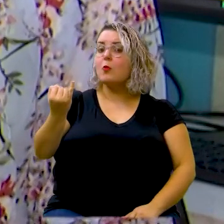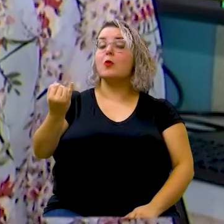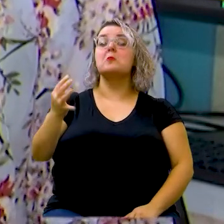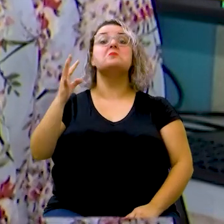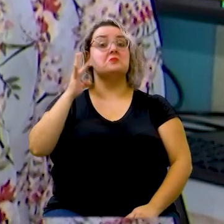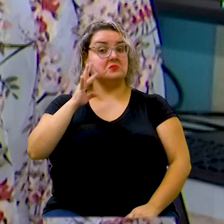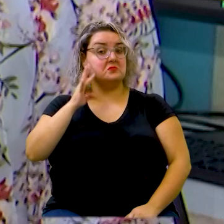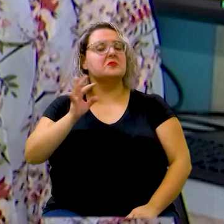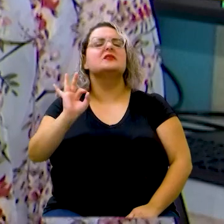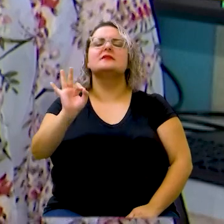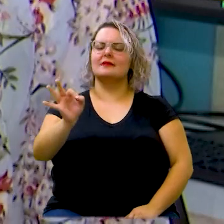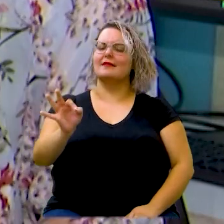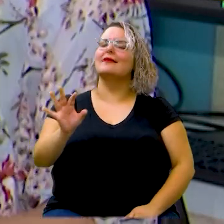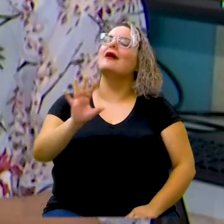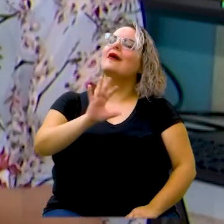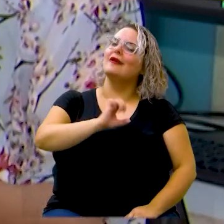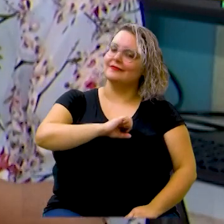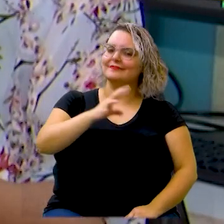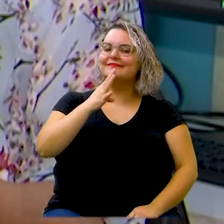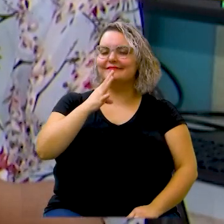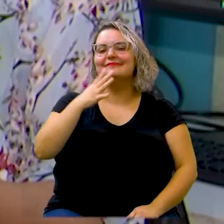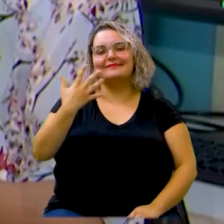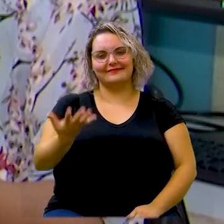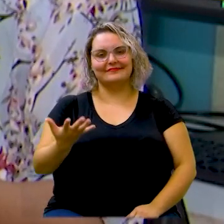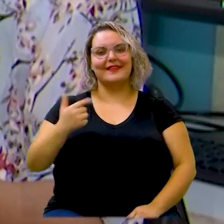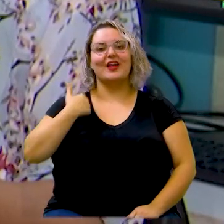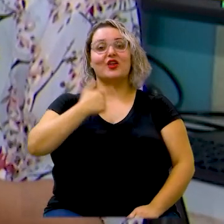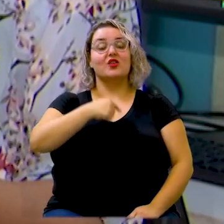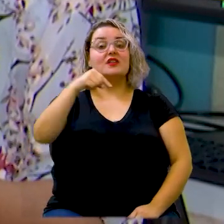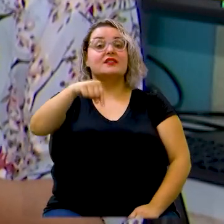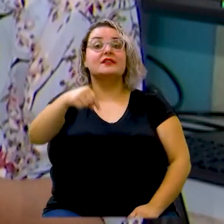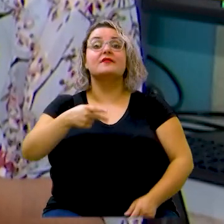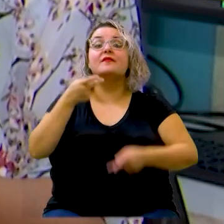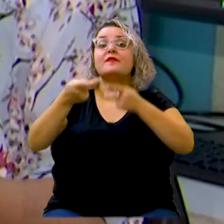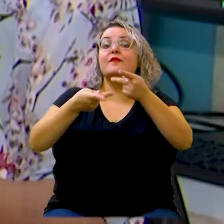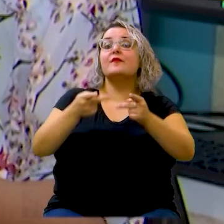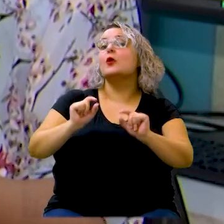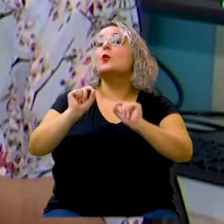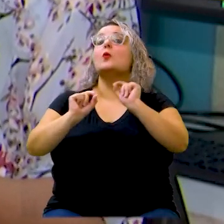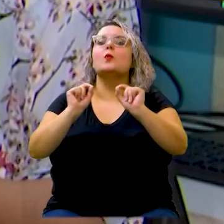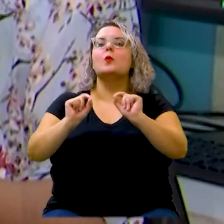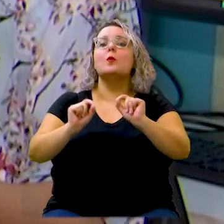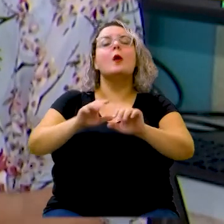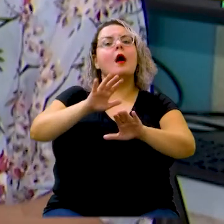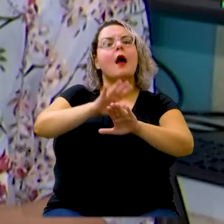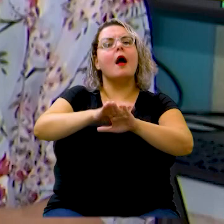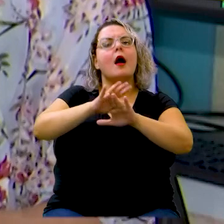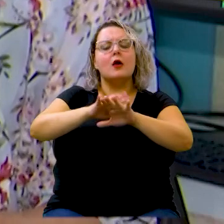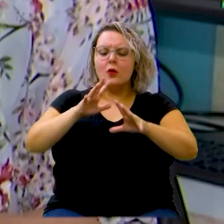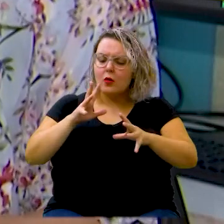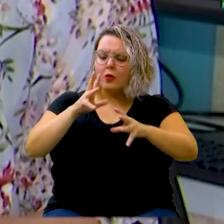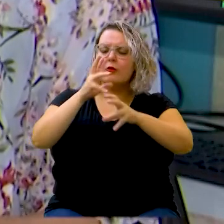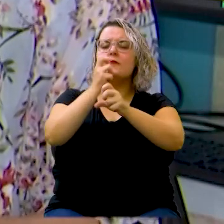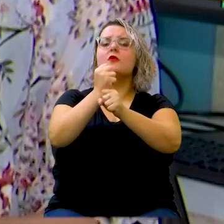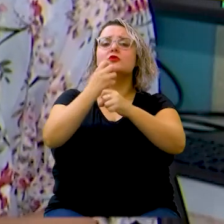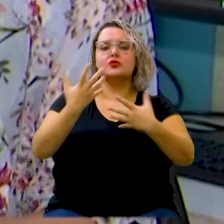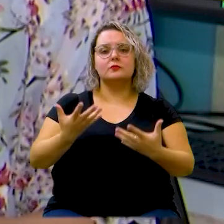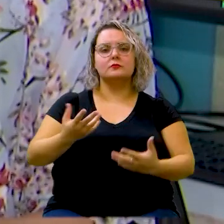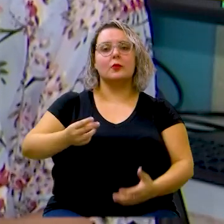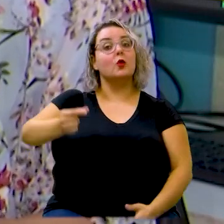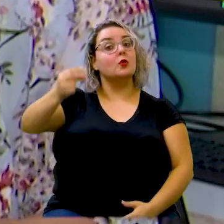que vocês vão gostar de conhecer. A gente veio aqui falar sobre a Ação Forte, que existe já